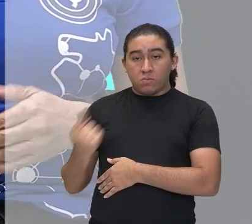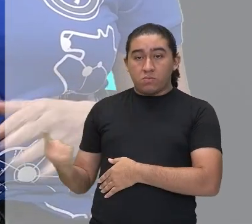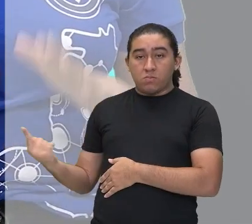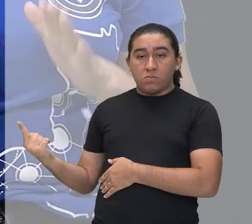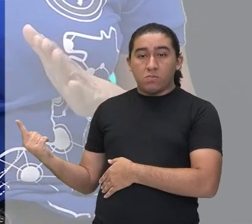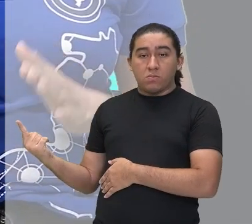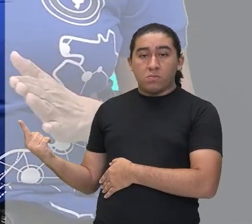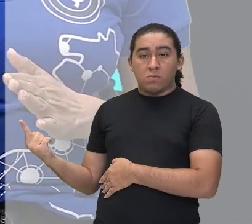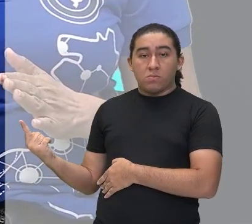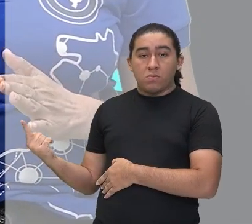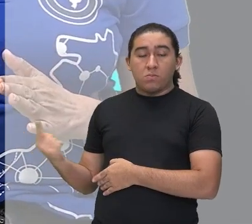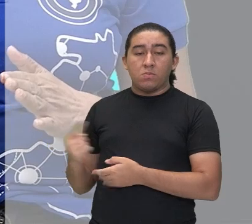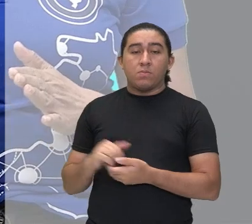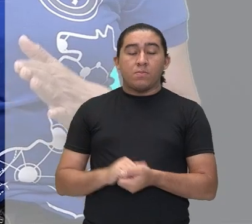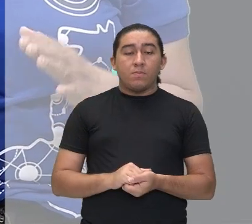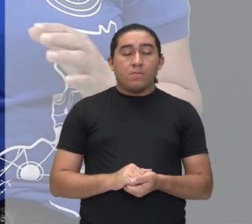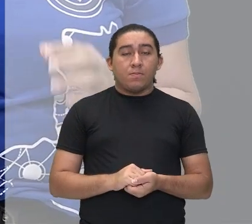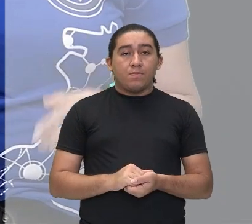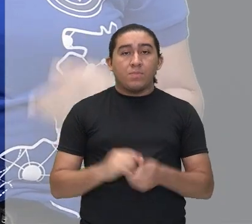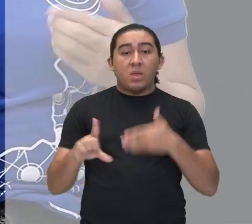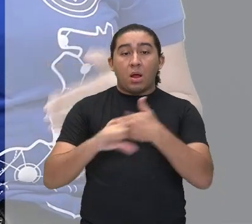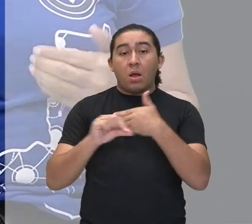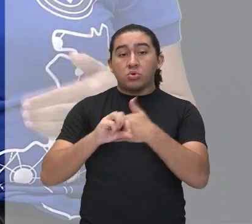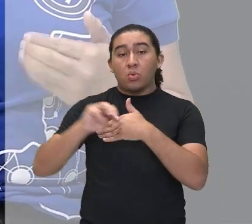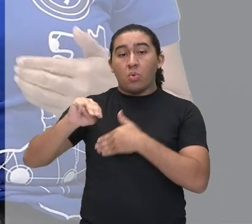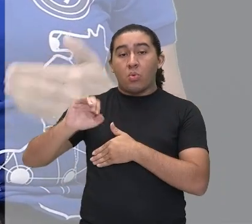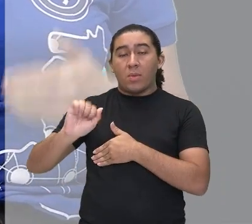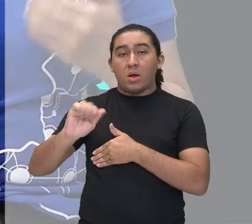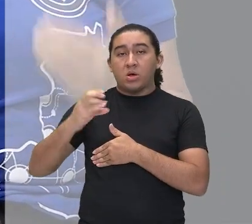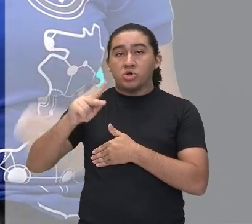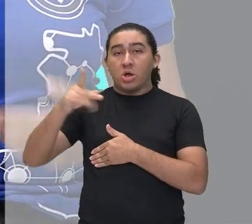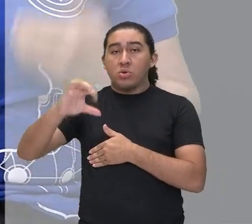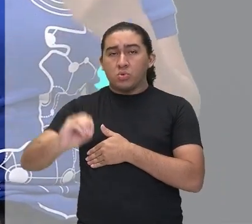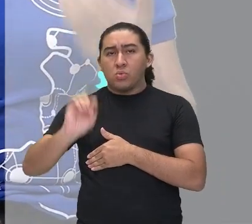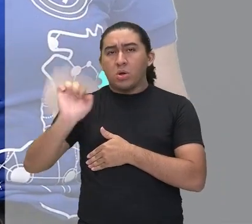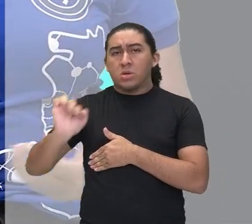Cubas, de Machado de Assis. Ele vai, por